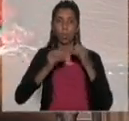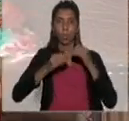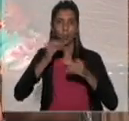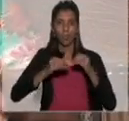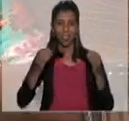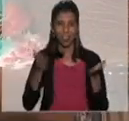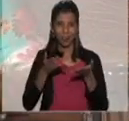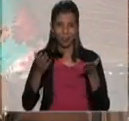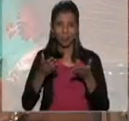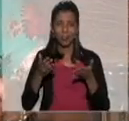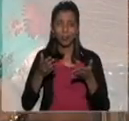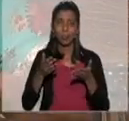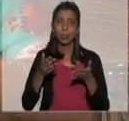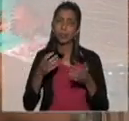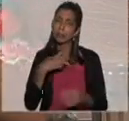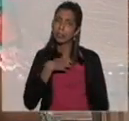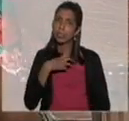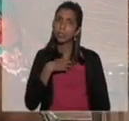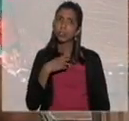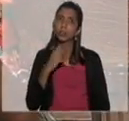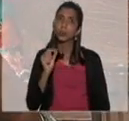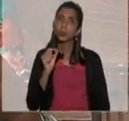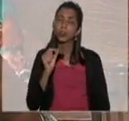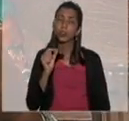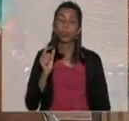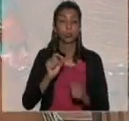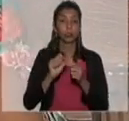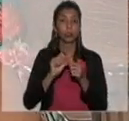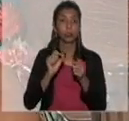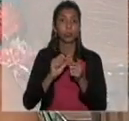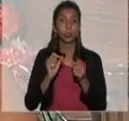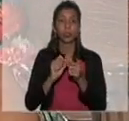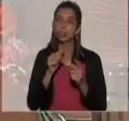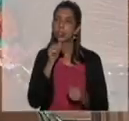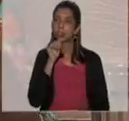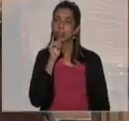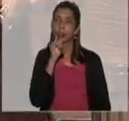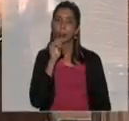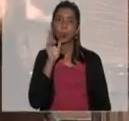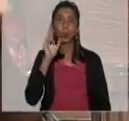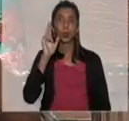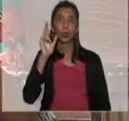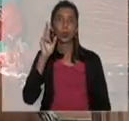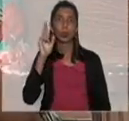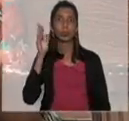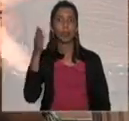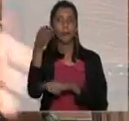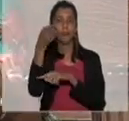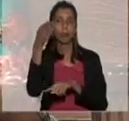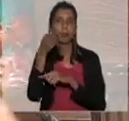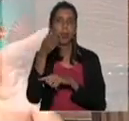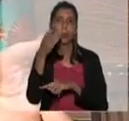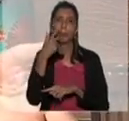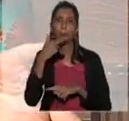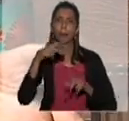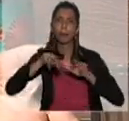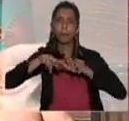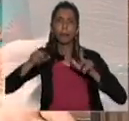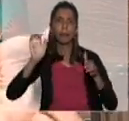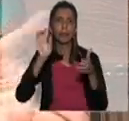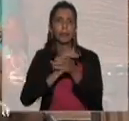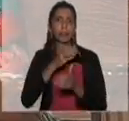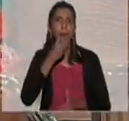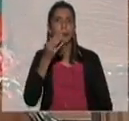fazendo uma novela atual que nem só Nascente você sente quer dizer eu tô fazendo uma dona de uma pousada que é poliglota que é casada com o